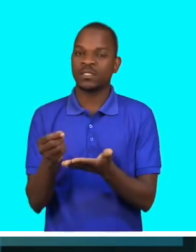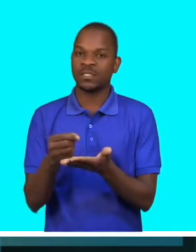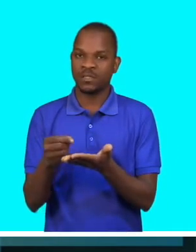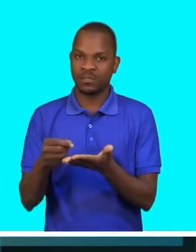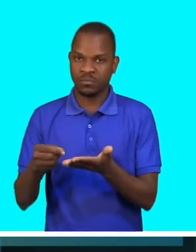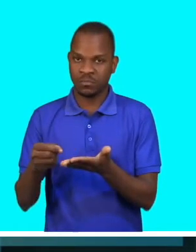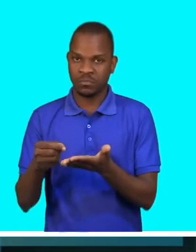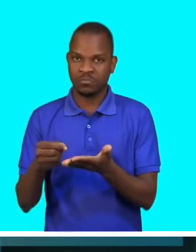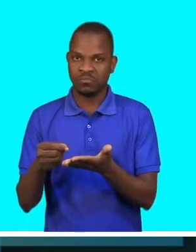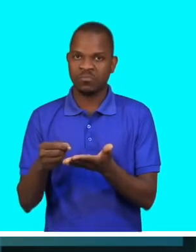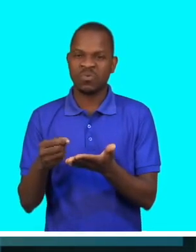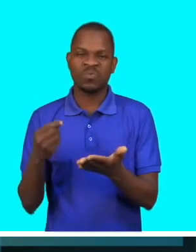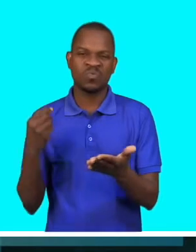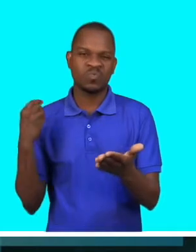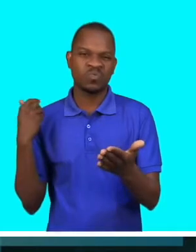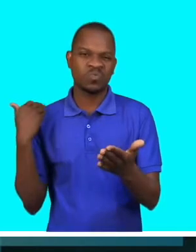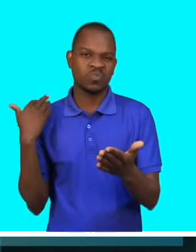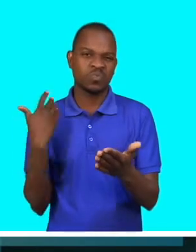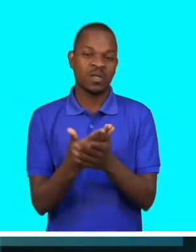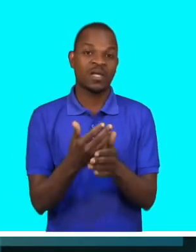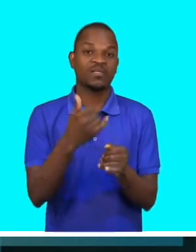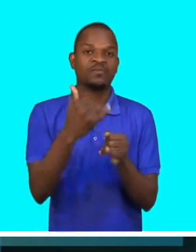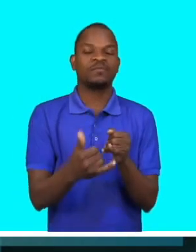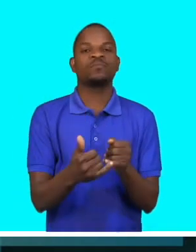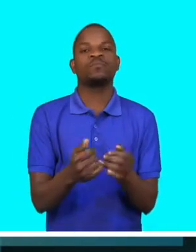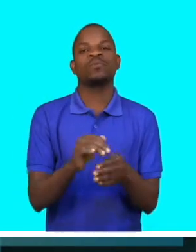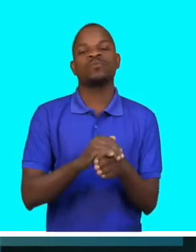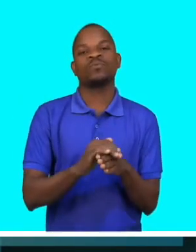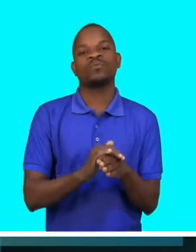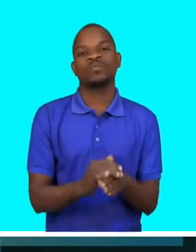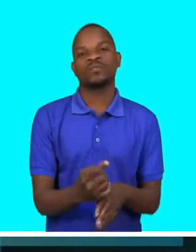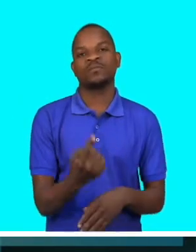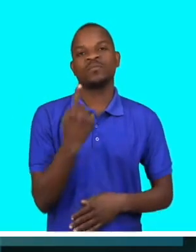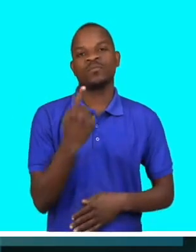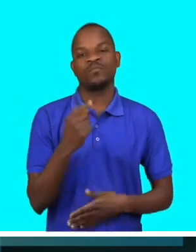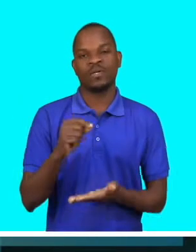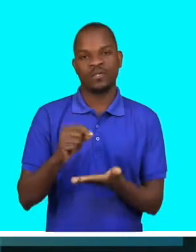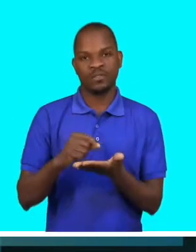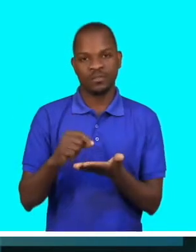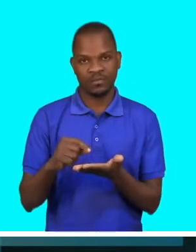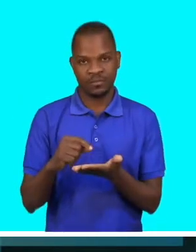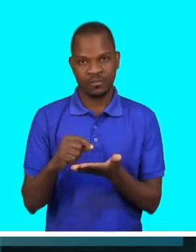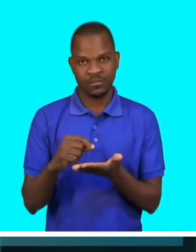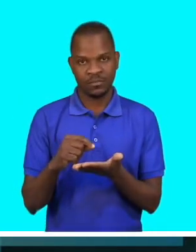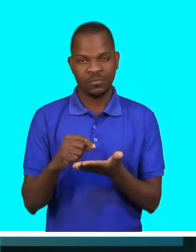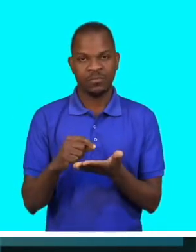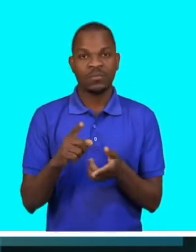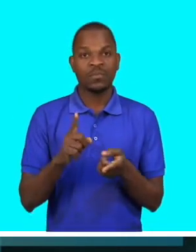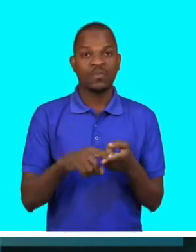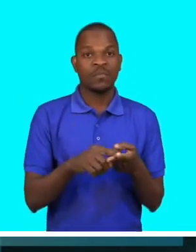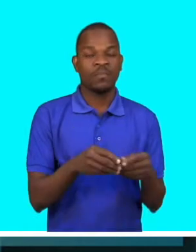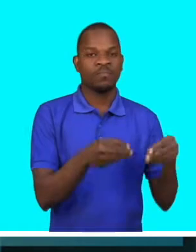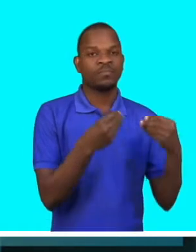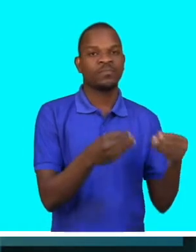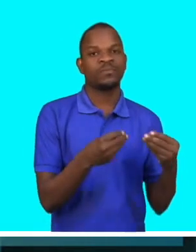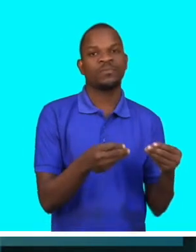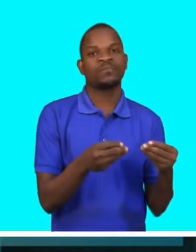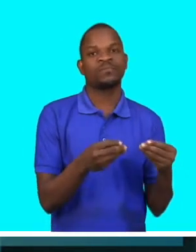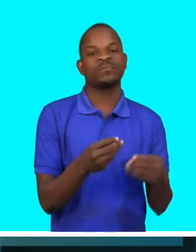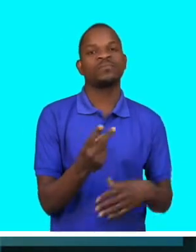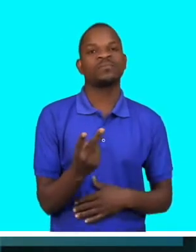princípio, todo fim é apenas com uma caneta. É interação entre a caneta e o papel,